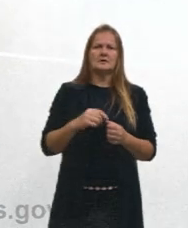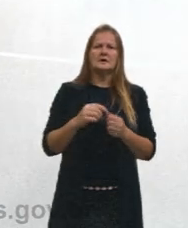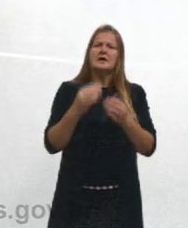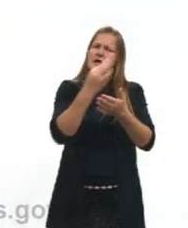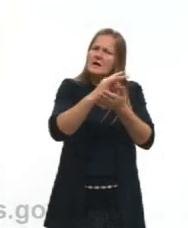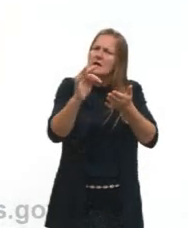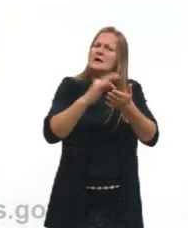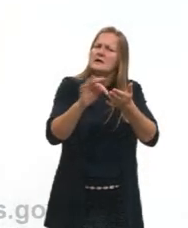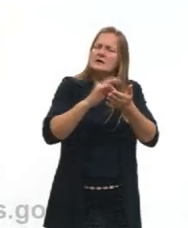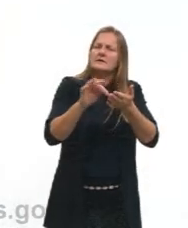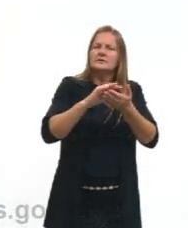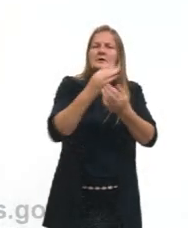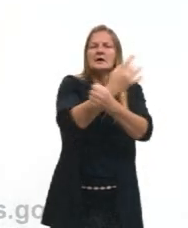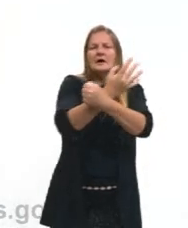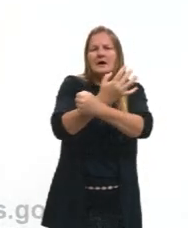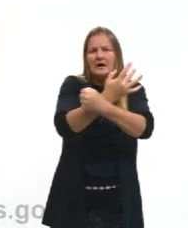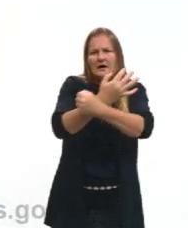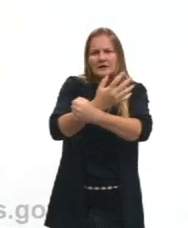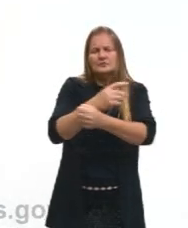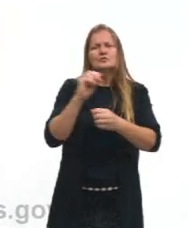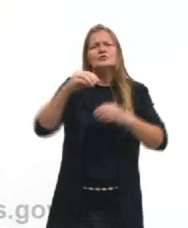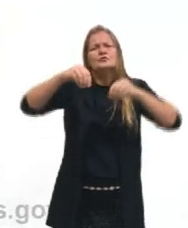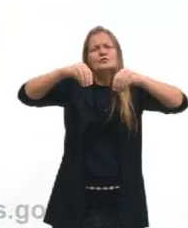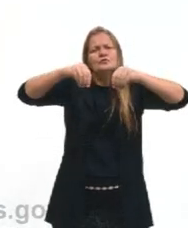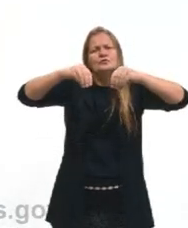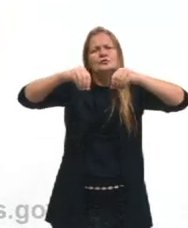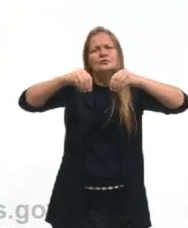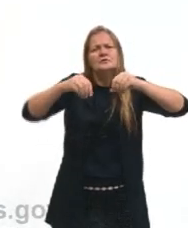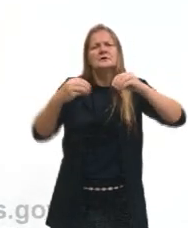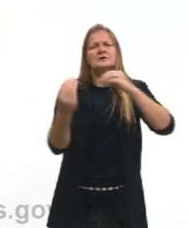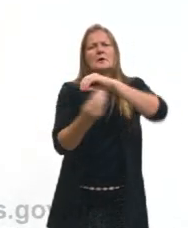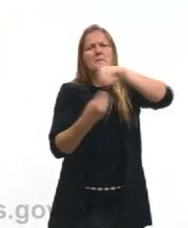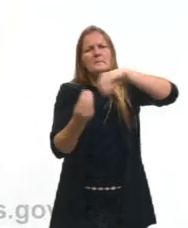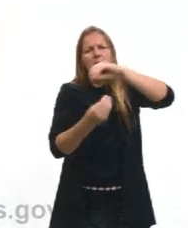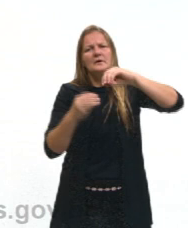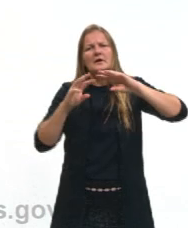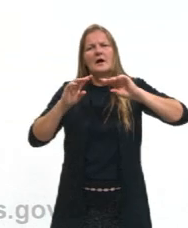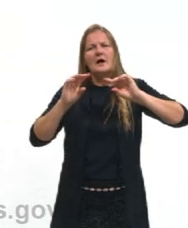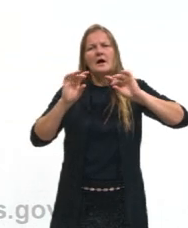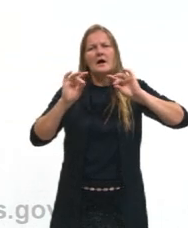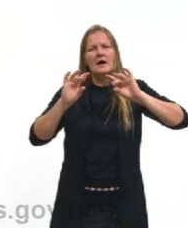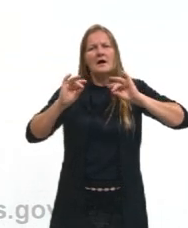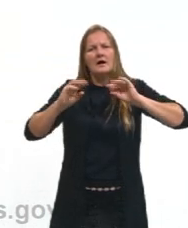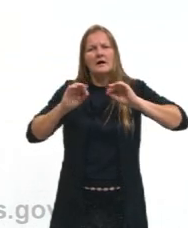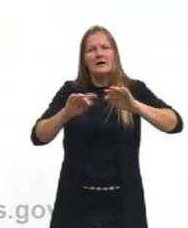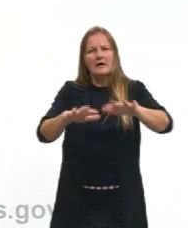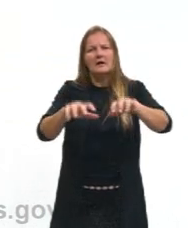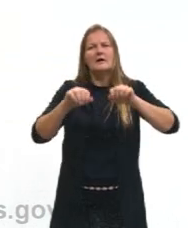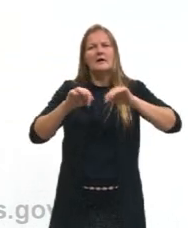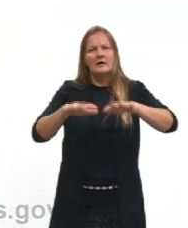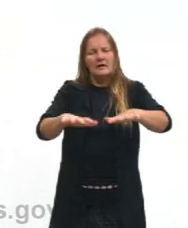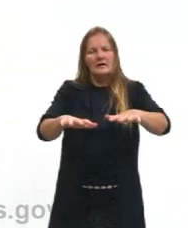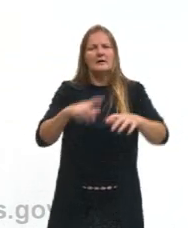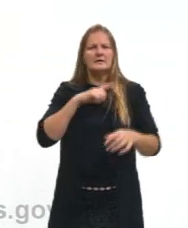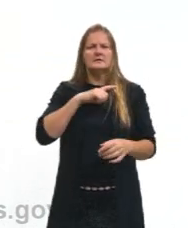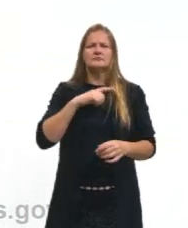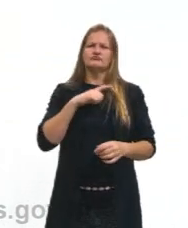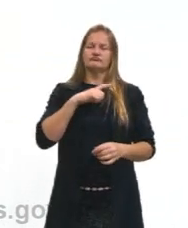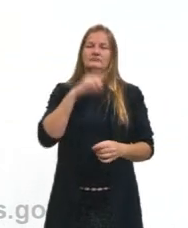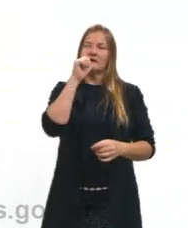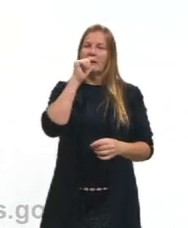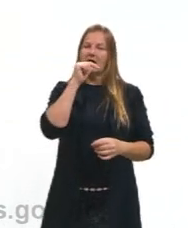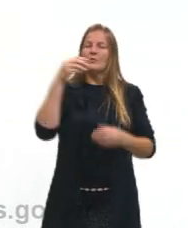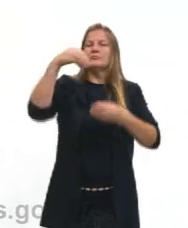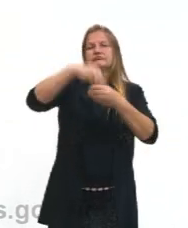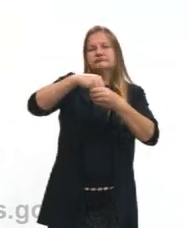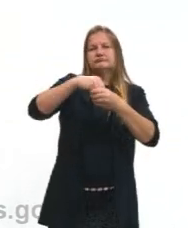Osasco São aquelas substâncias que em solução aquosa tá grifada em vermelho porque isso é somente na presença de